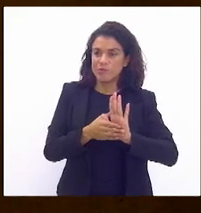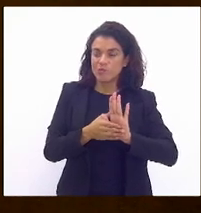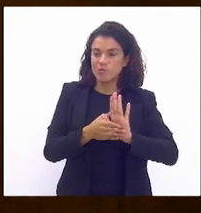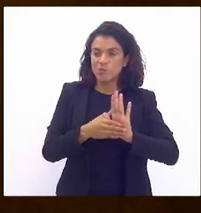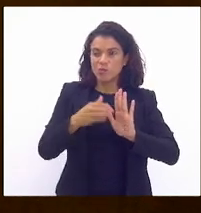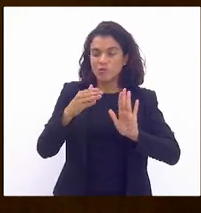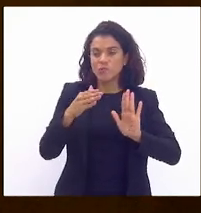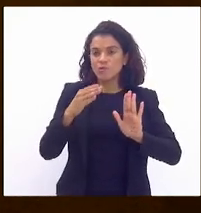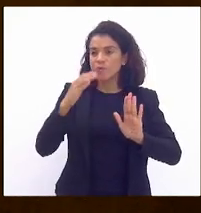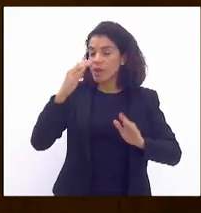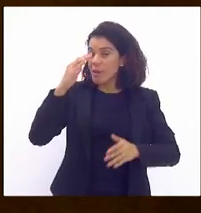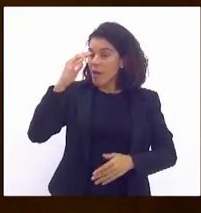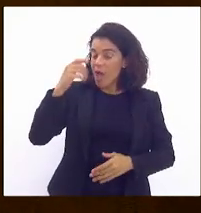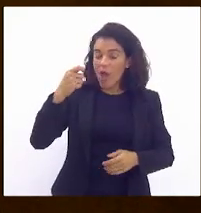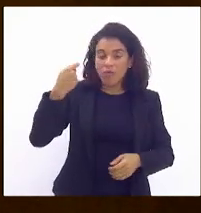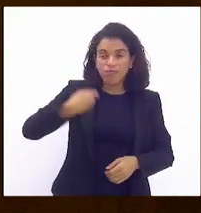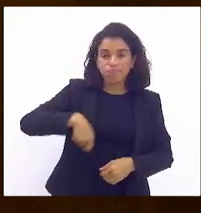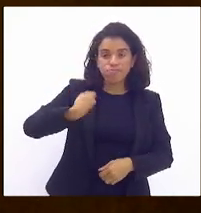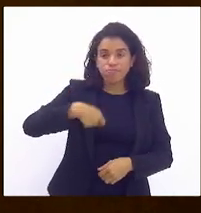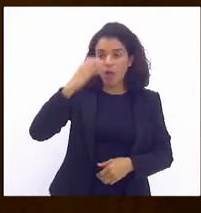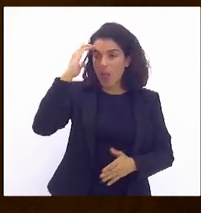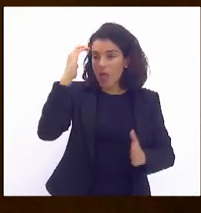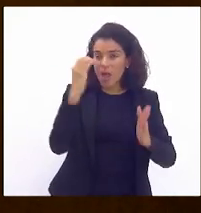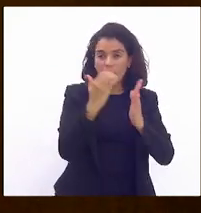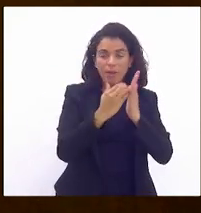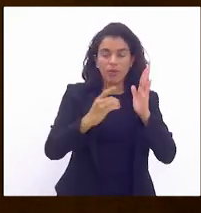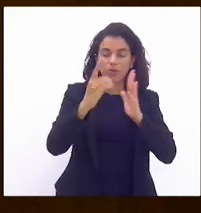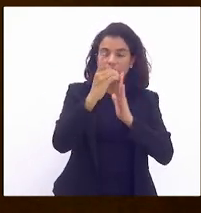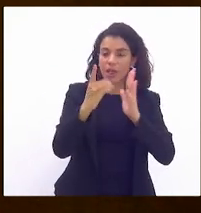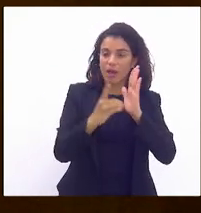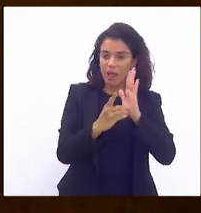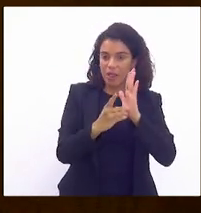cumprimento imediato... aplicação do decreto